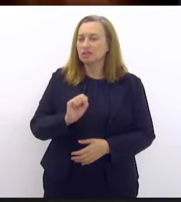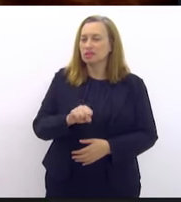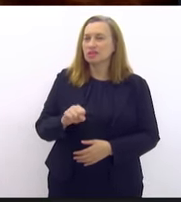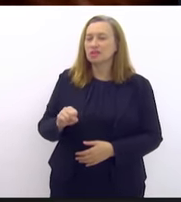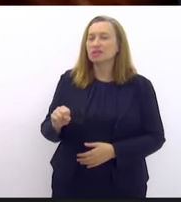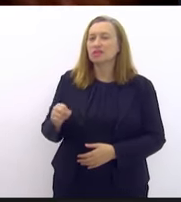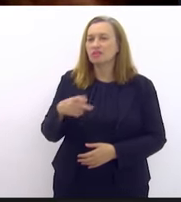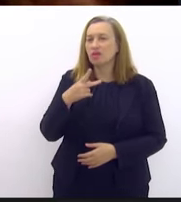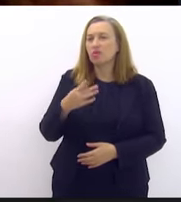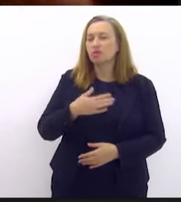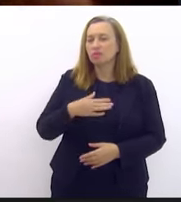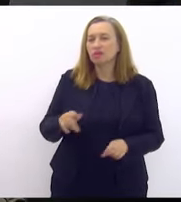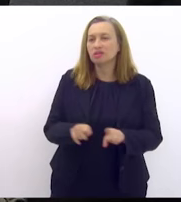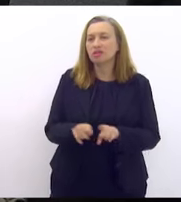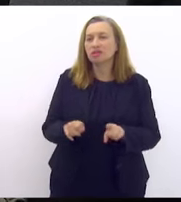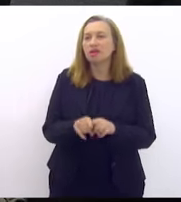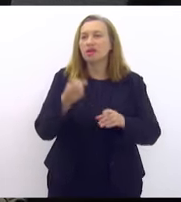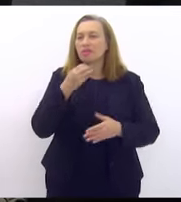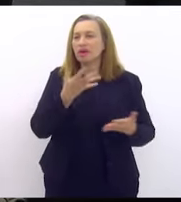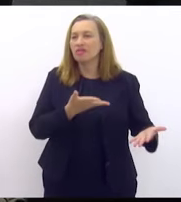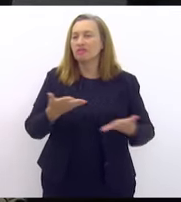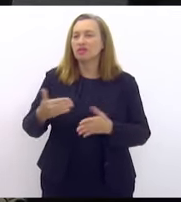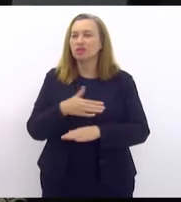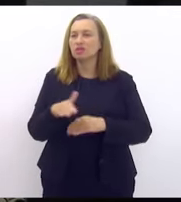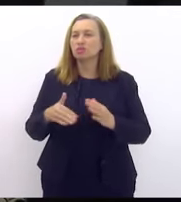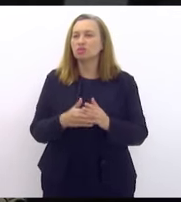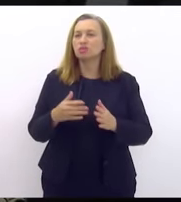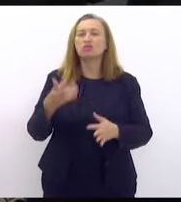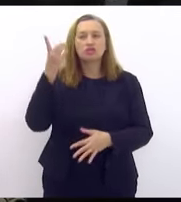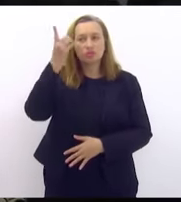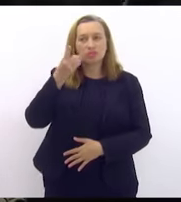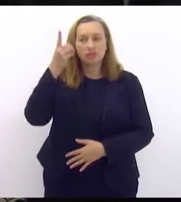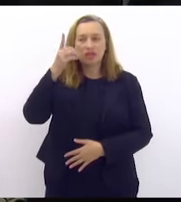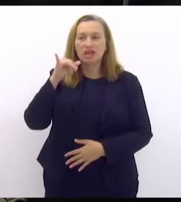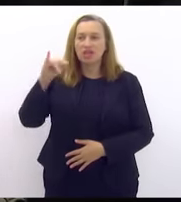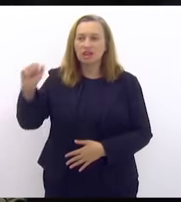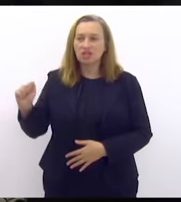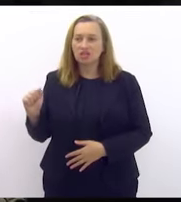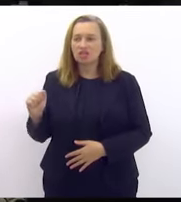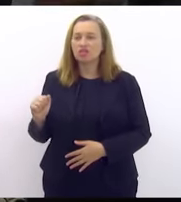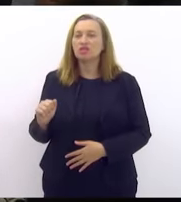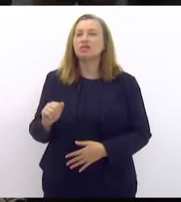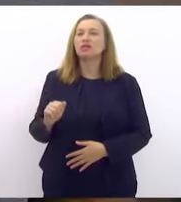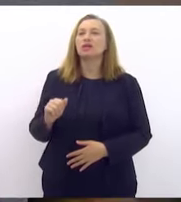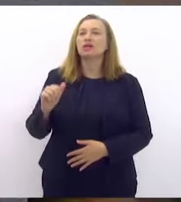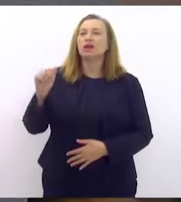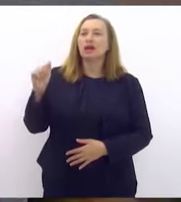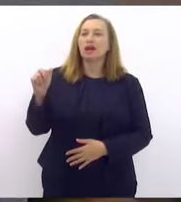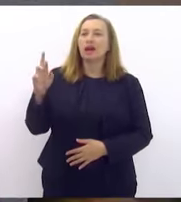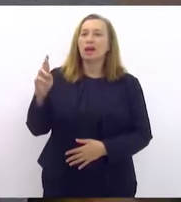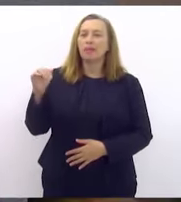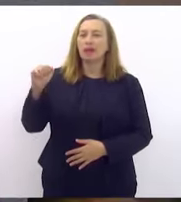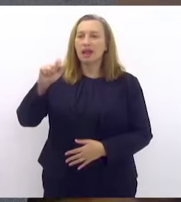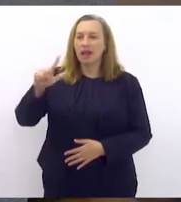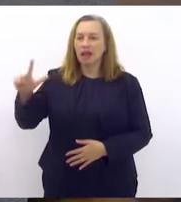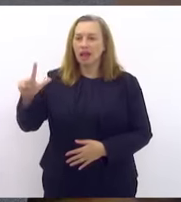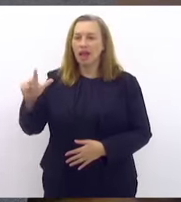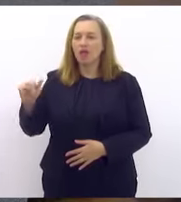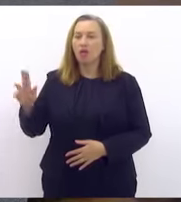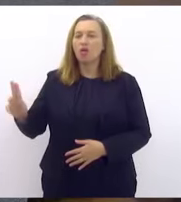comigo também. Então, bem-vindos, deputados e deputadas. Deputada Índia Armelau. Deputada Índia Armelau, deputada Tia